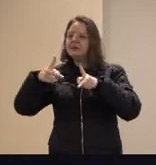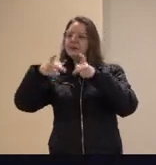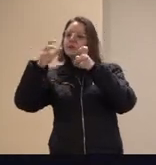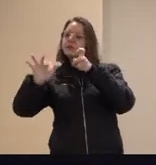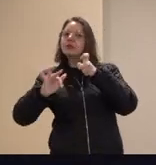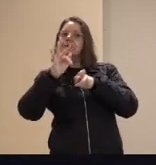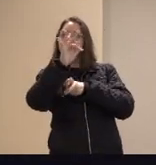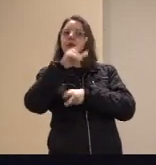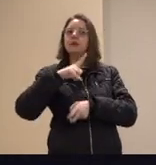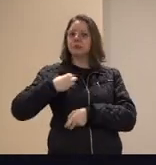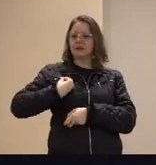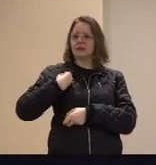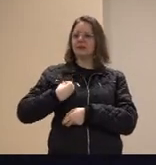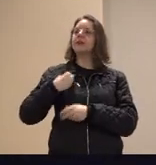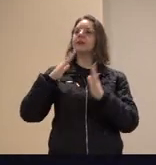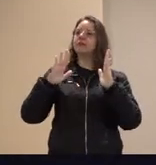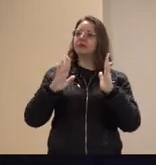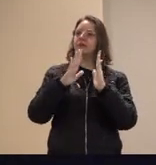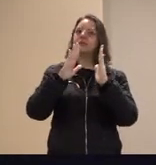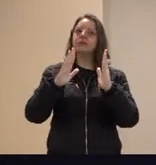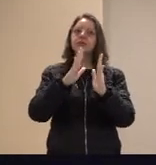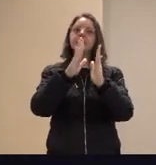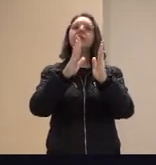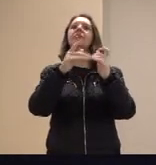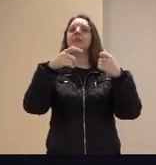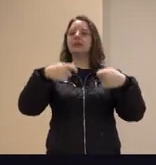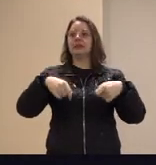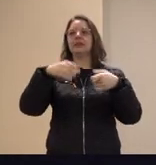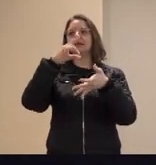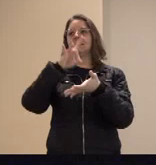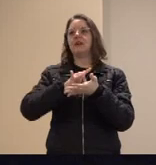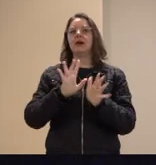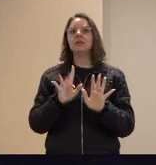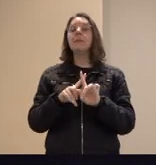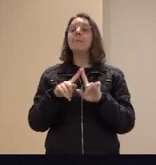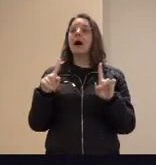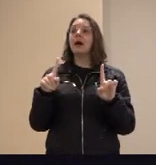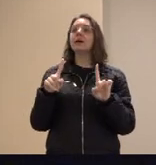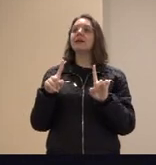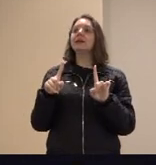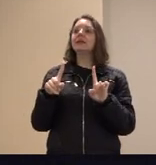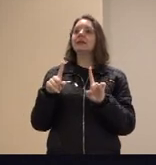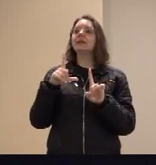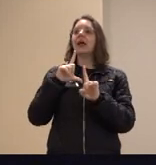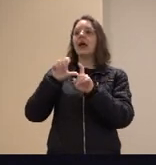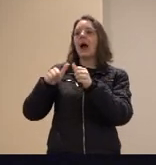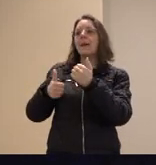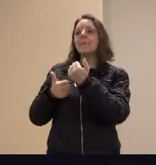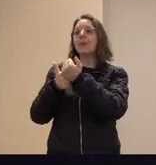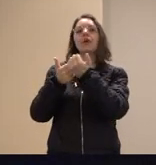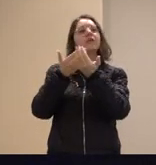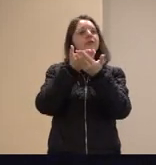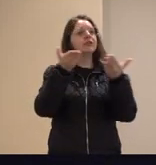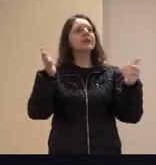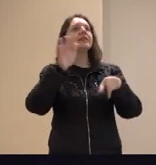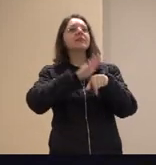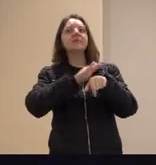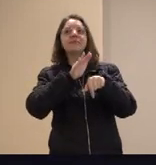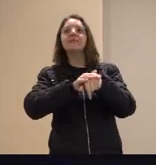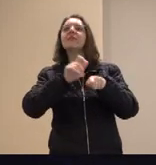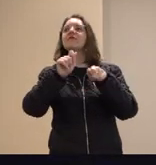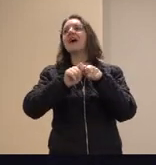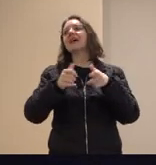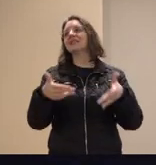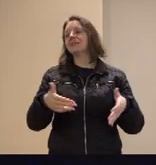encarando os desafios, como disse o Dr. Mauro, né, a gente tem que encarar os fatos, mas ter esse suporte que vocês têm a missão de